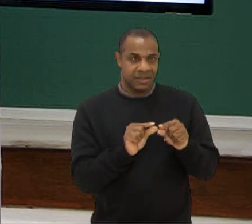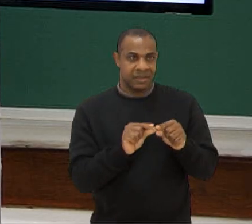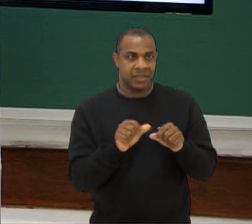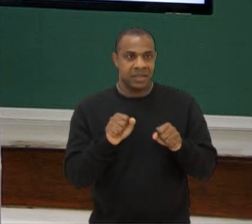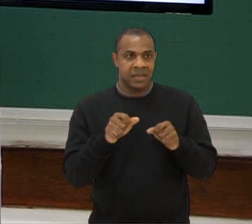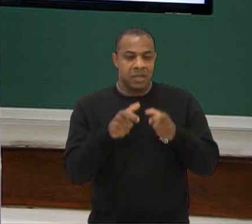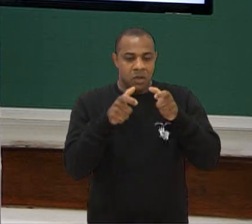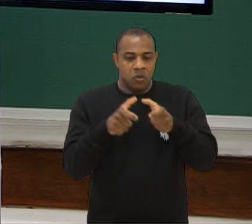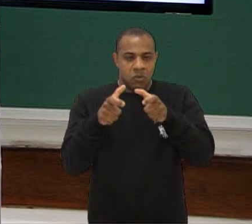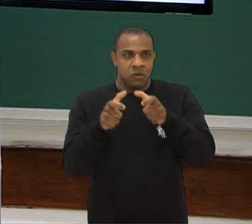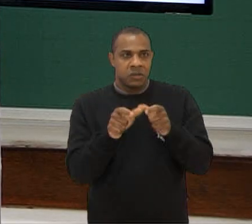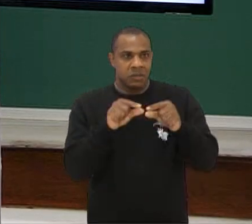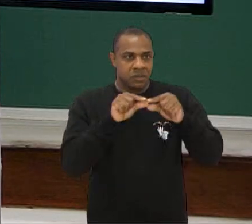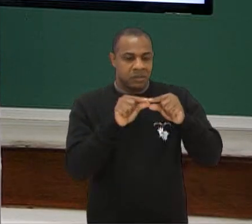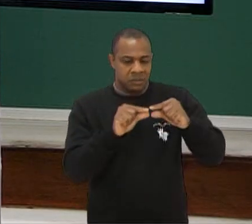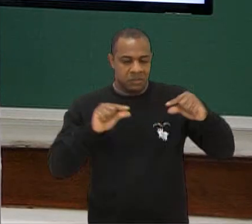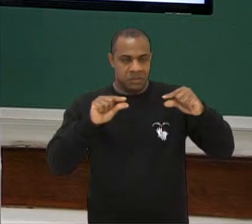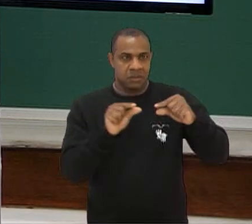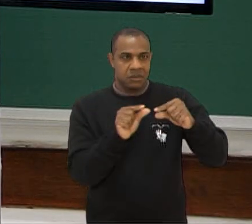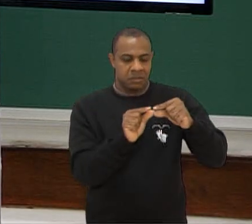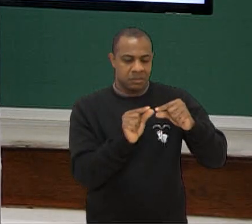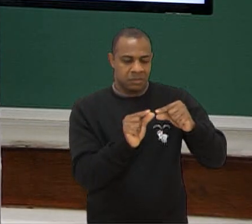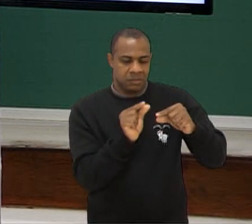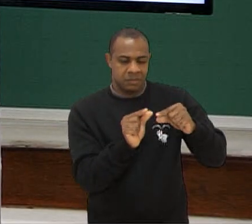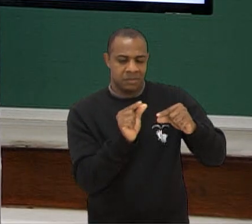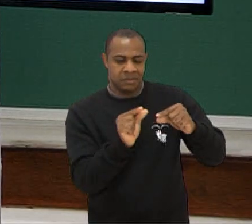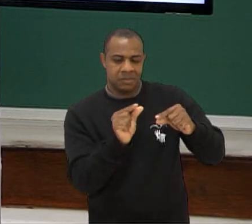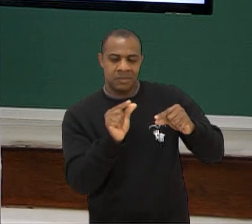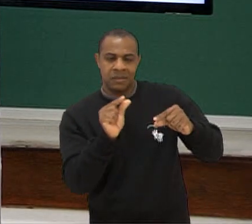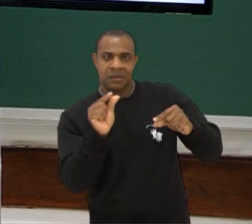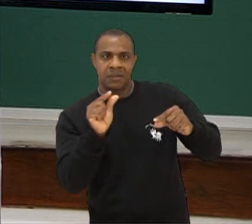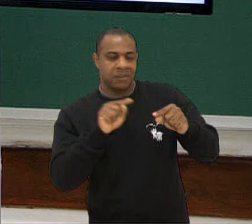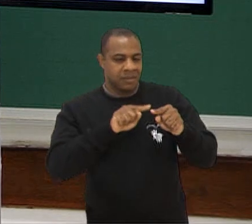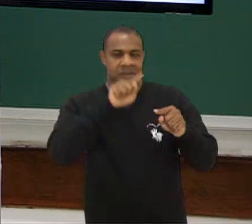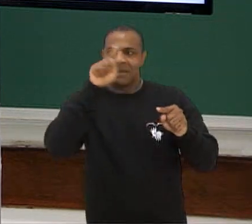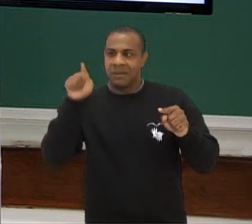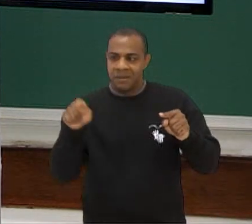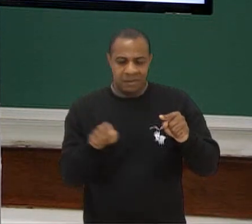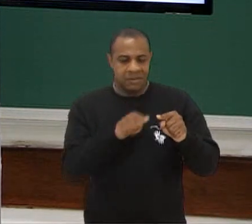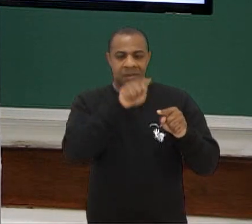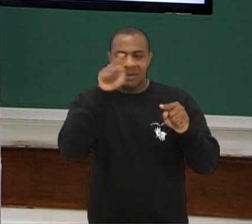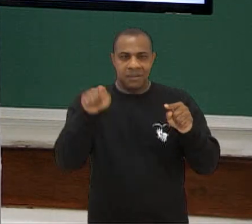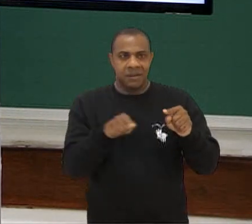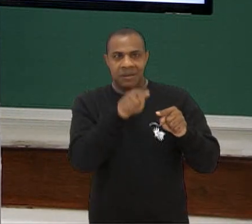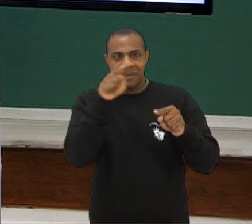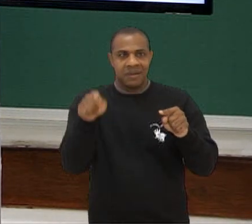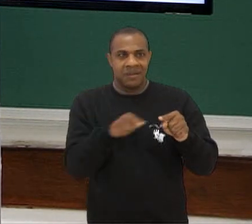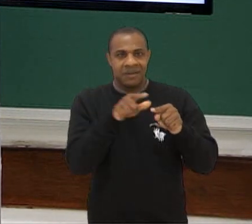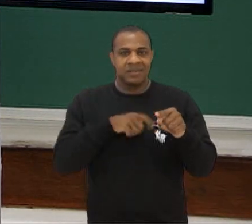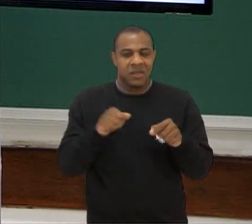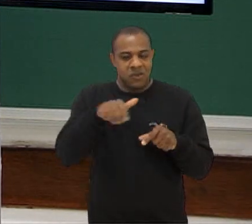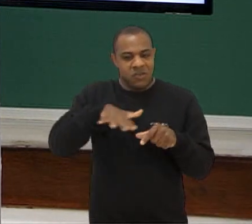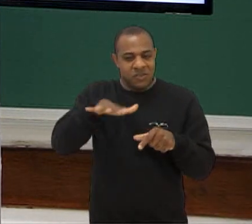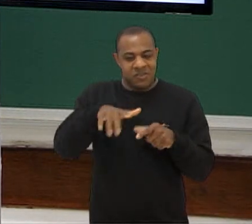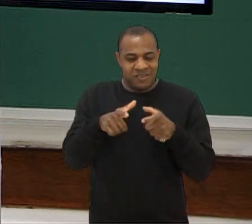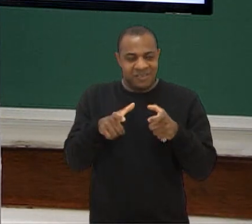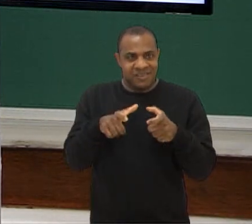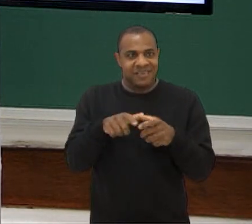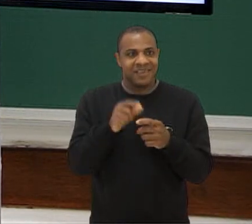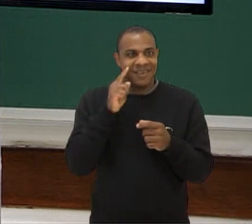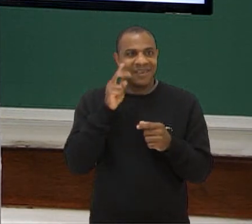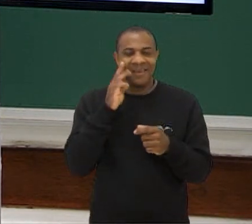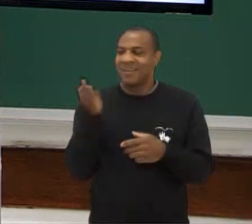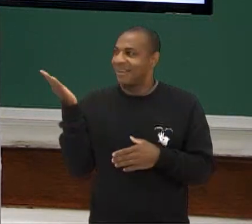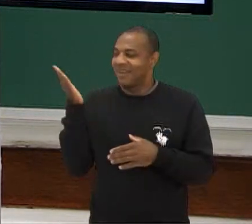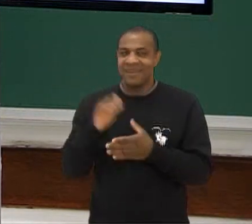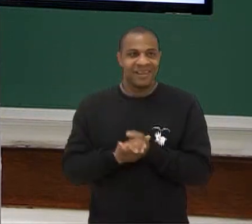você consegue ter a ideia de um comprimento de onda. Ele é definido, esse cara é fixo que a gente vai ter ali, certo? Então, a